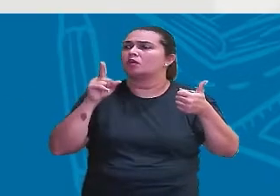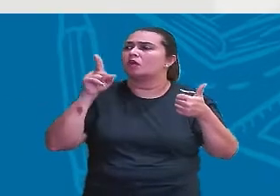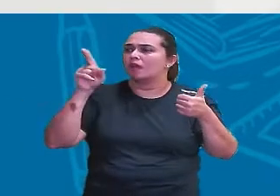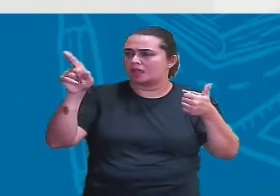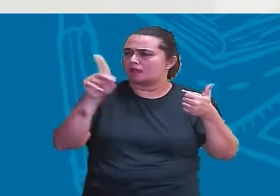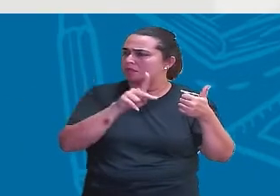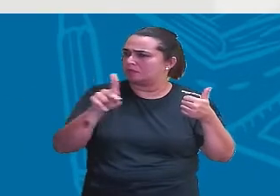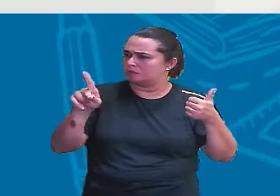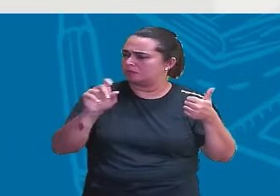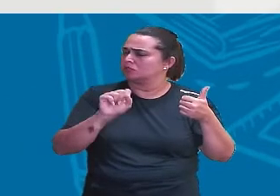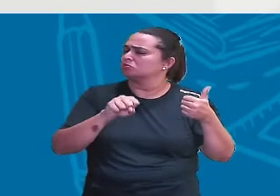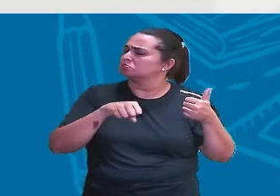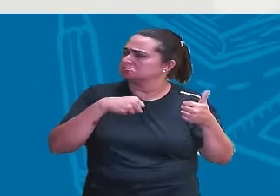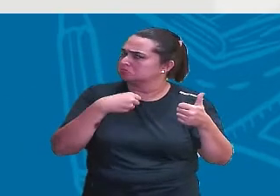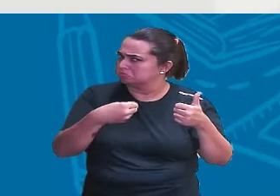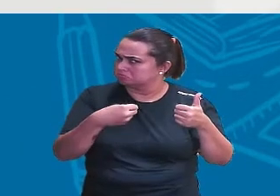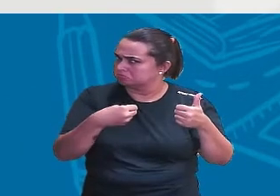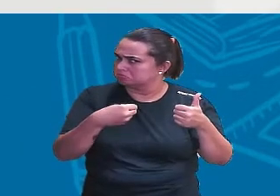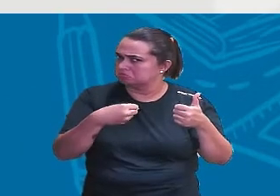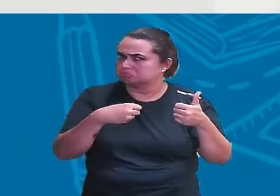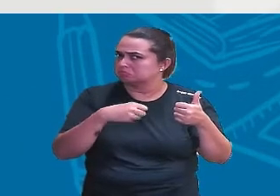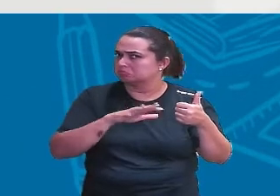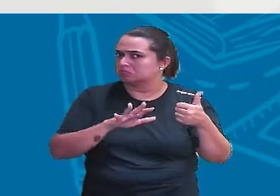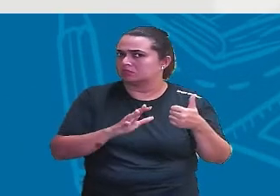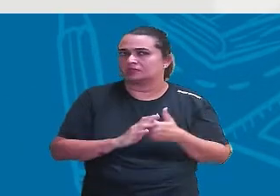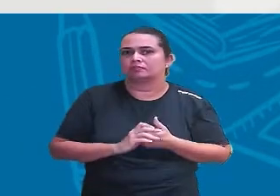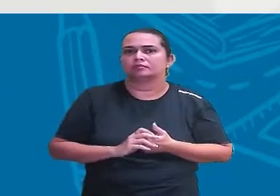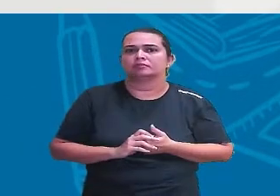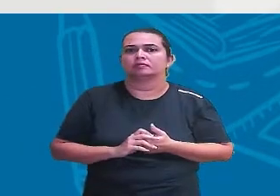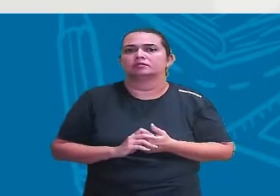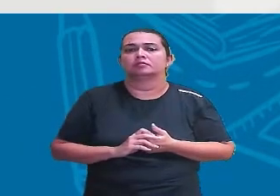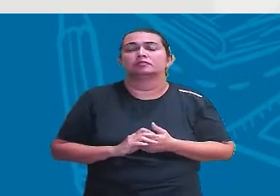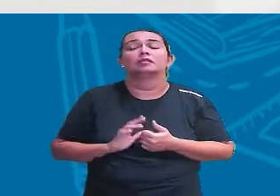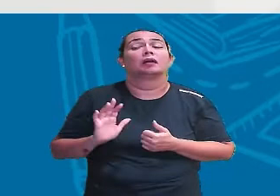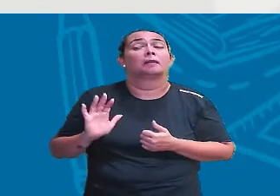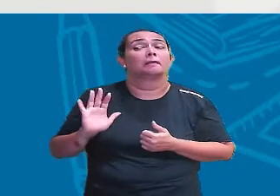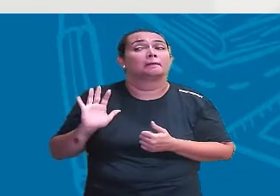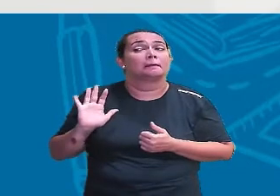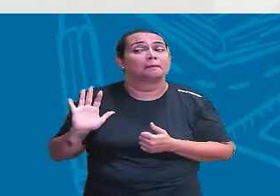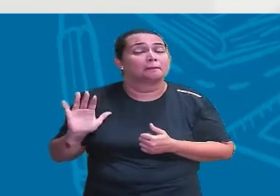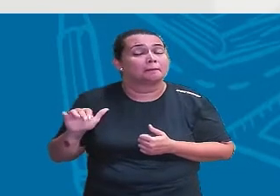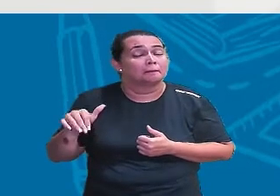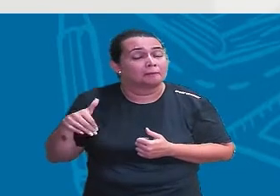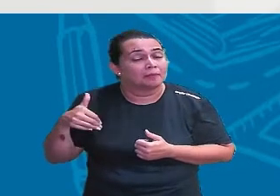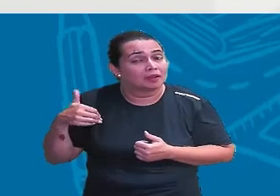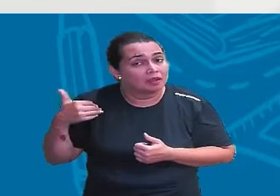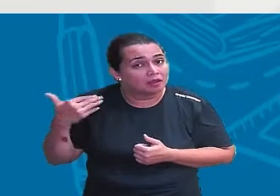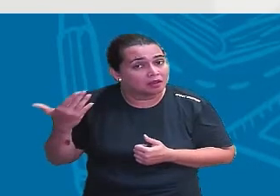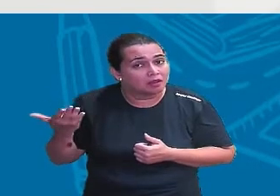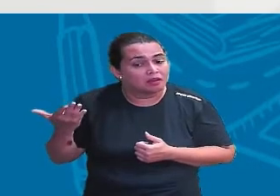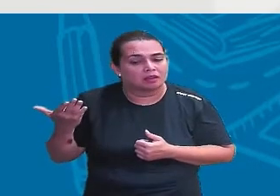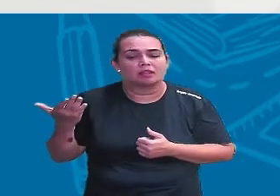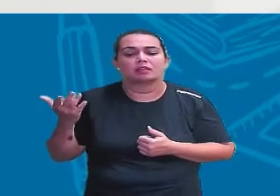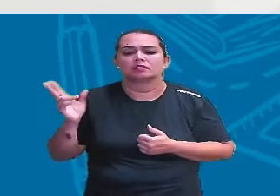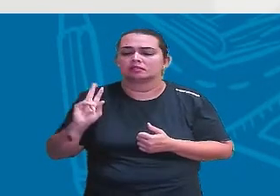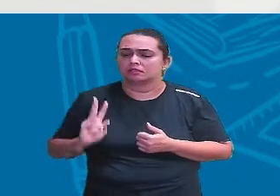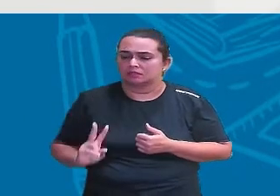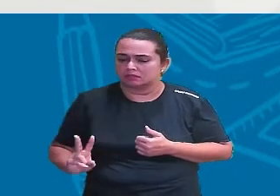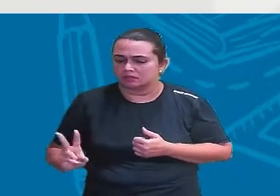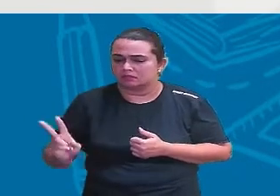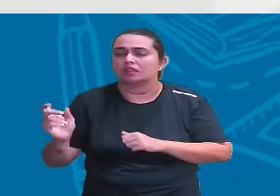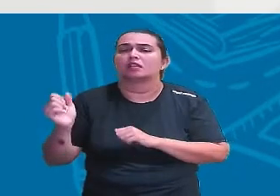dedicada. Ponto. Além disso, olha mais informação, ela está adicionando. Sempre podemos contar com